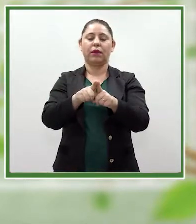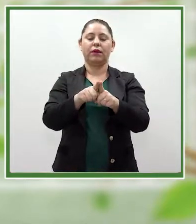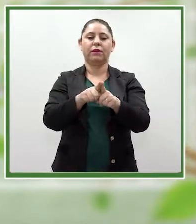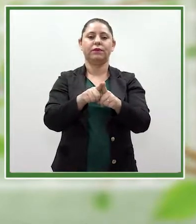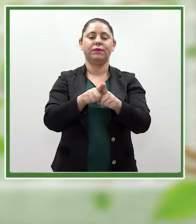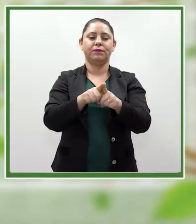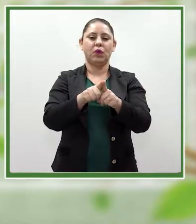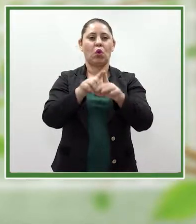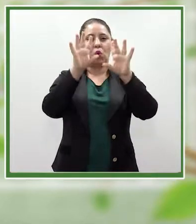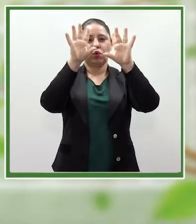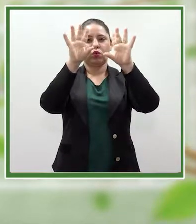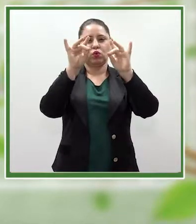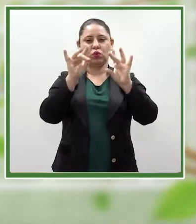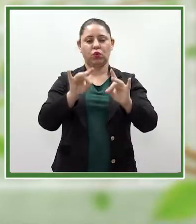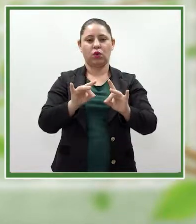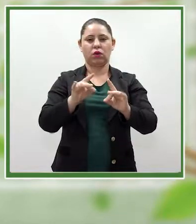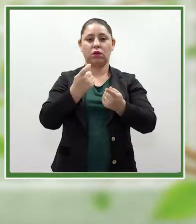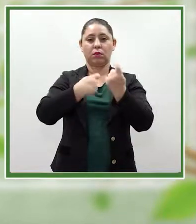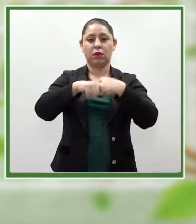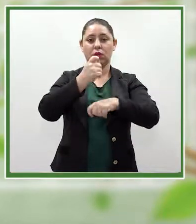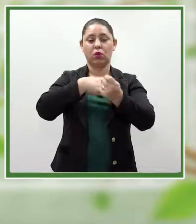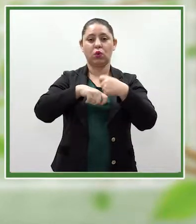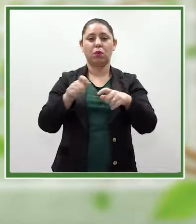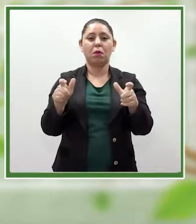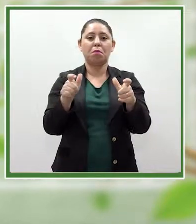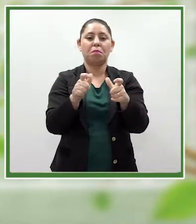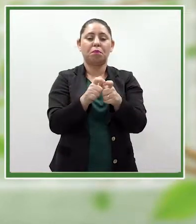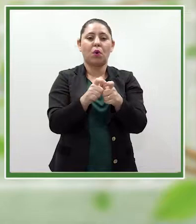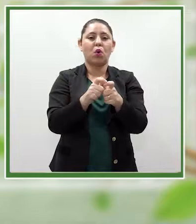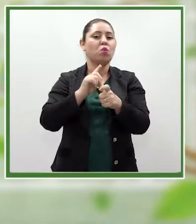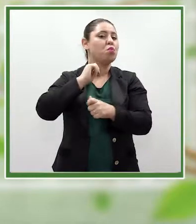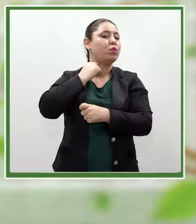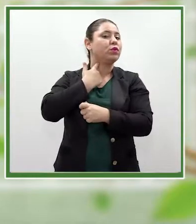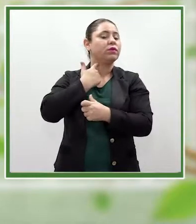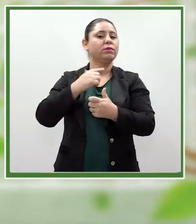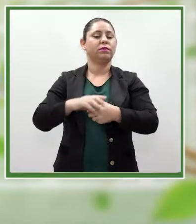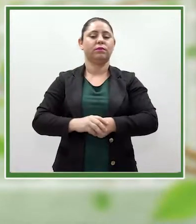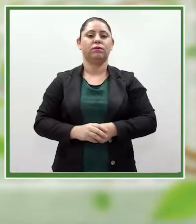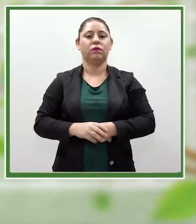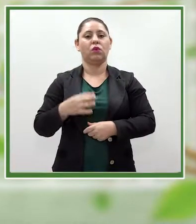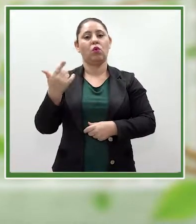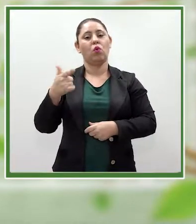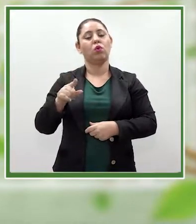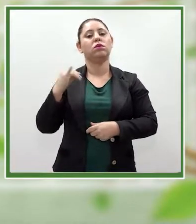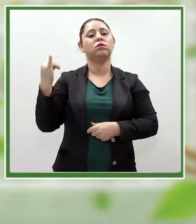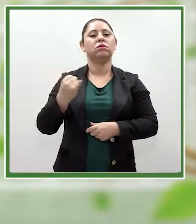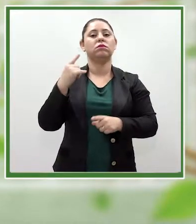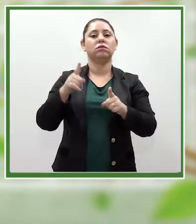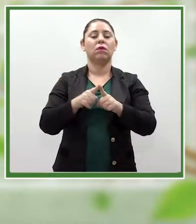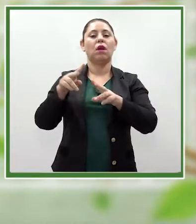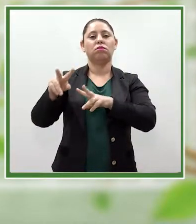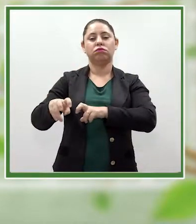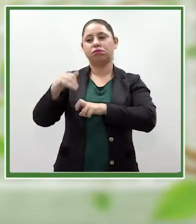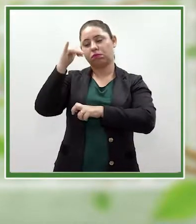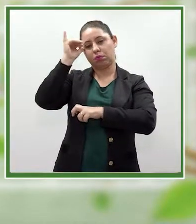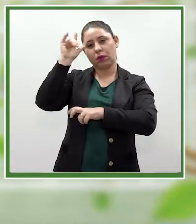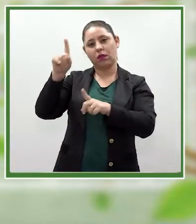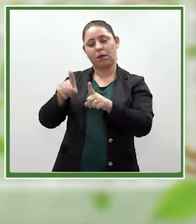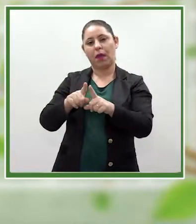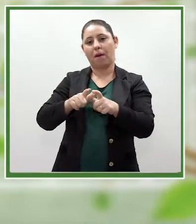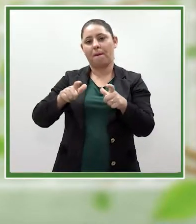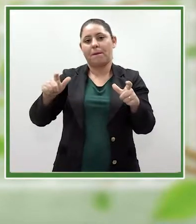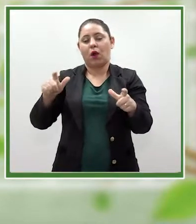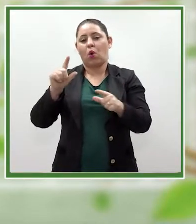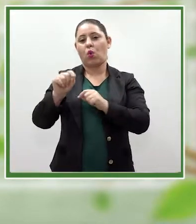neutro num contexto, né, de uma economia de baixa emissão. Outro ponto importante é que a